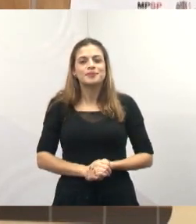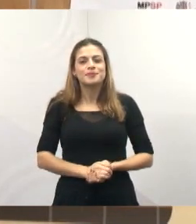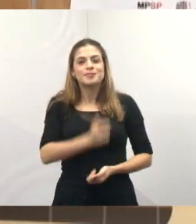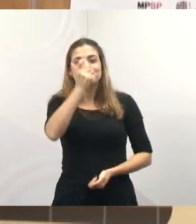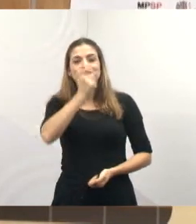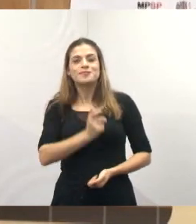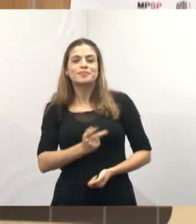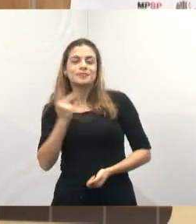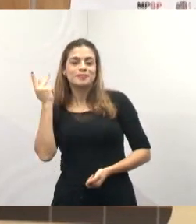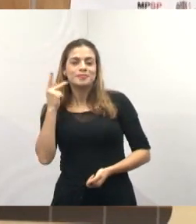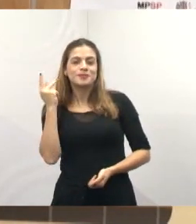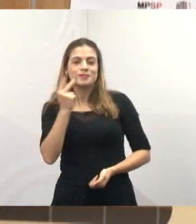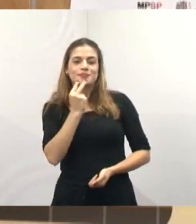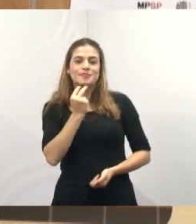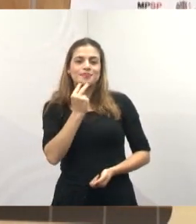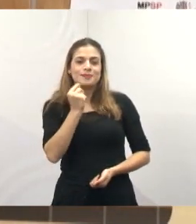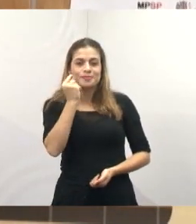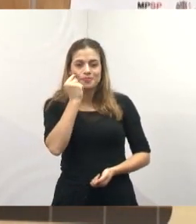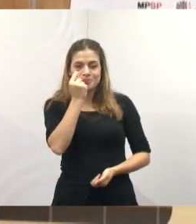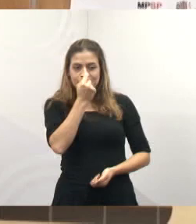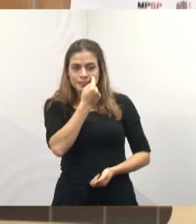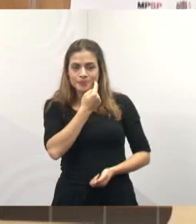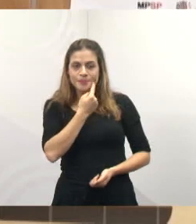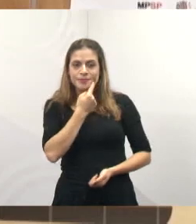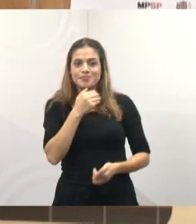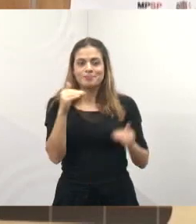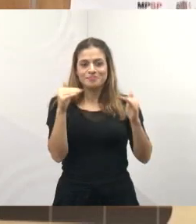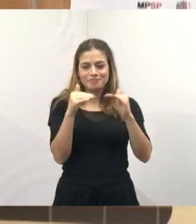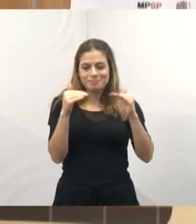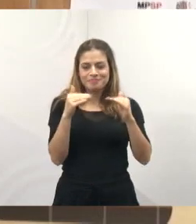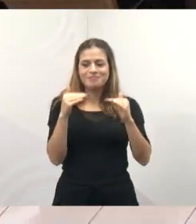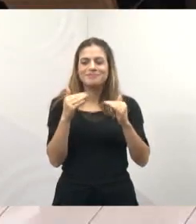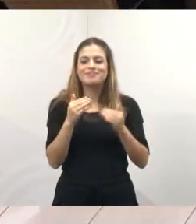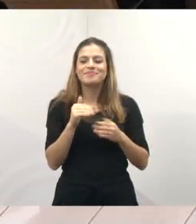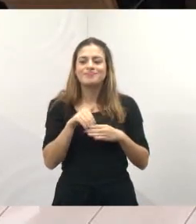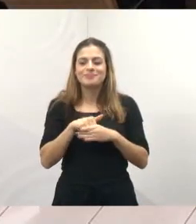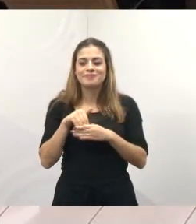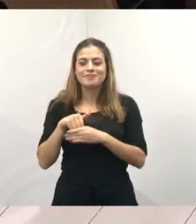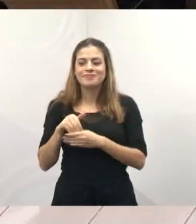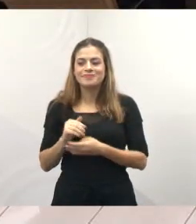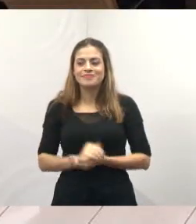aqui o vereador Valmir, meu voto é favorável.